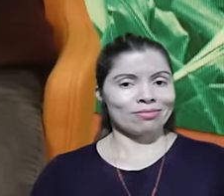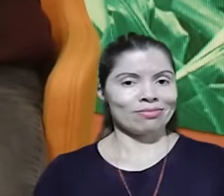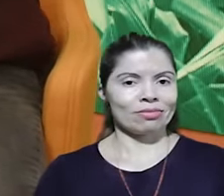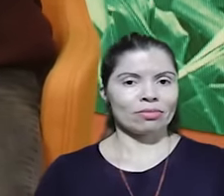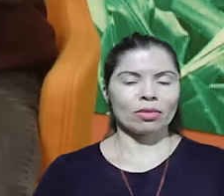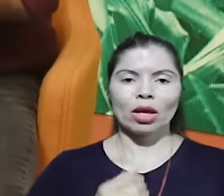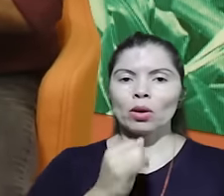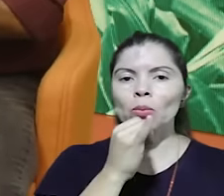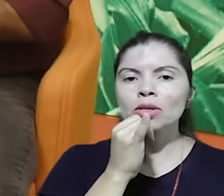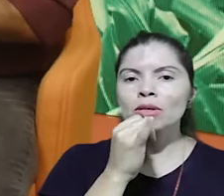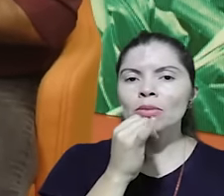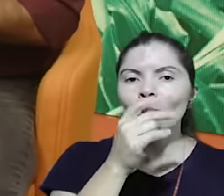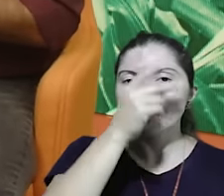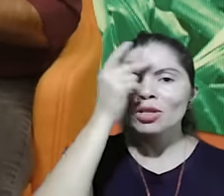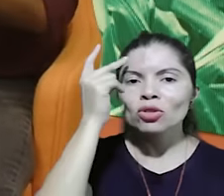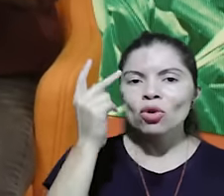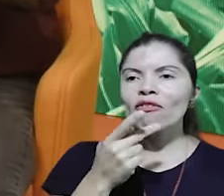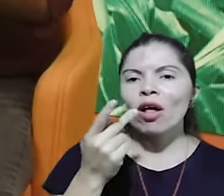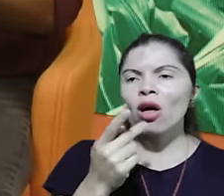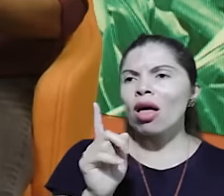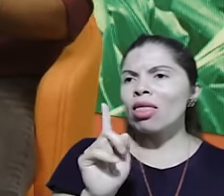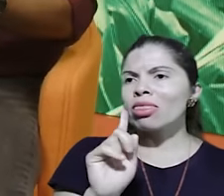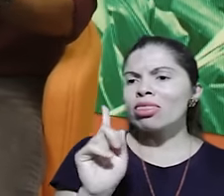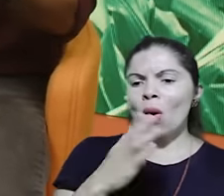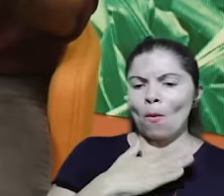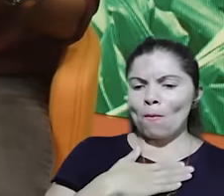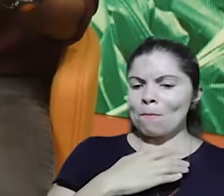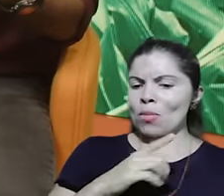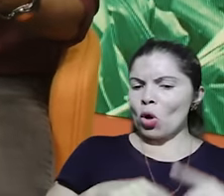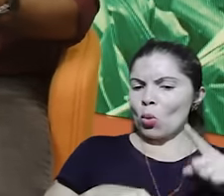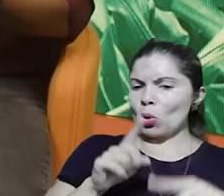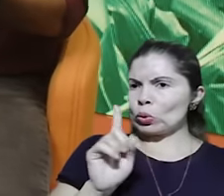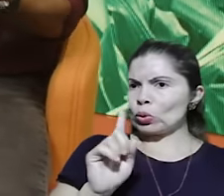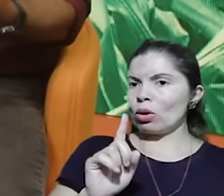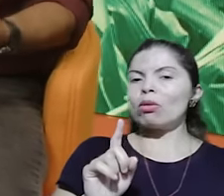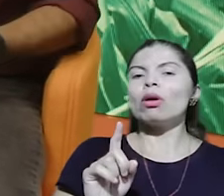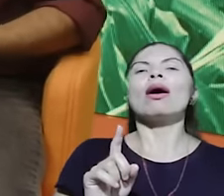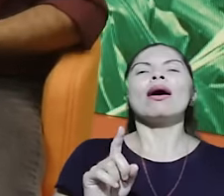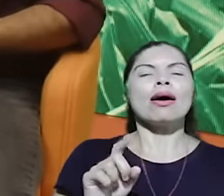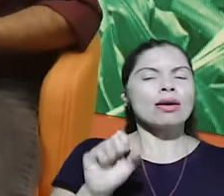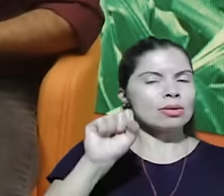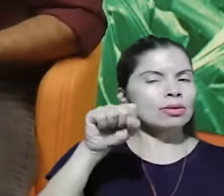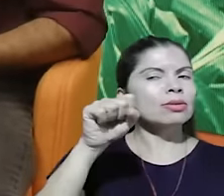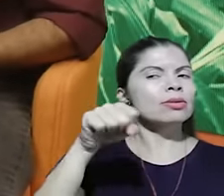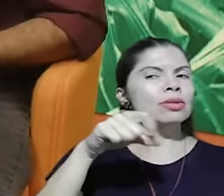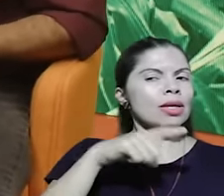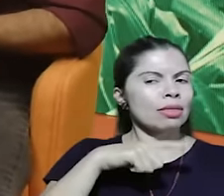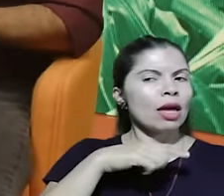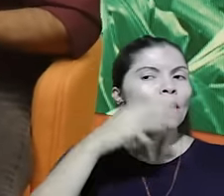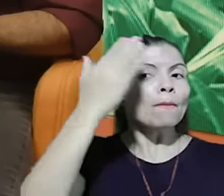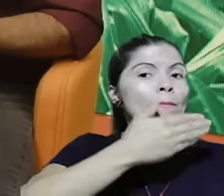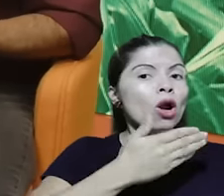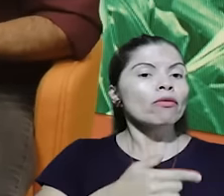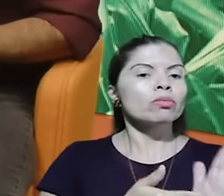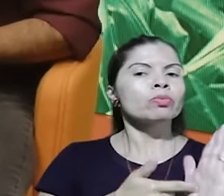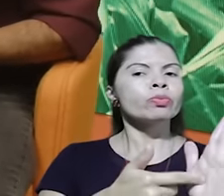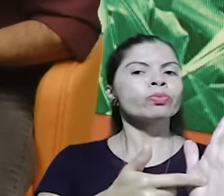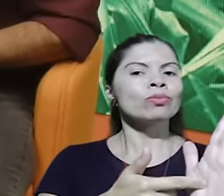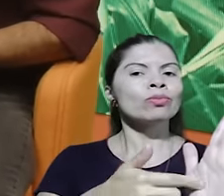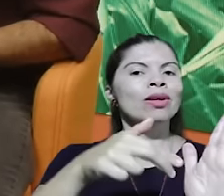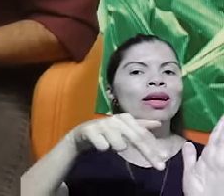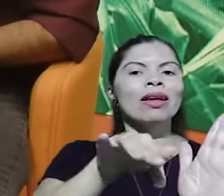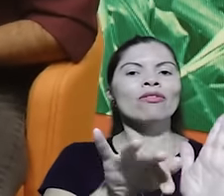não tá aqui é o seu endereço é o sua então a gente imagina sempre pensa na fiscalização né para deixar as coisas mais